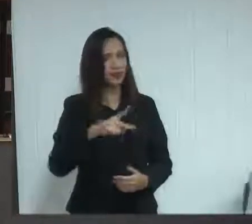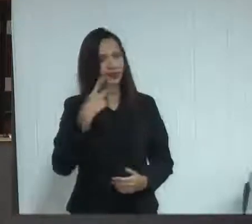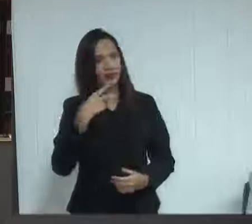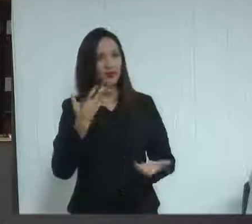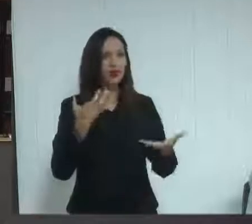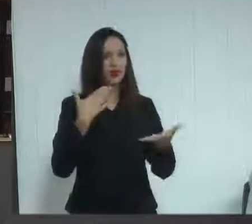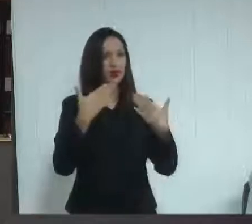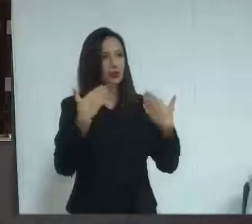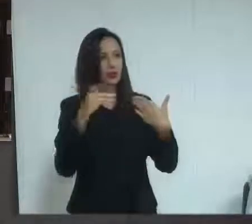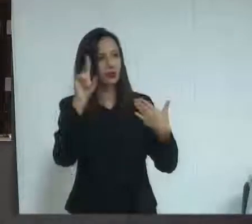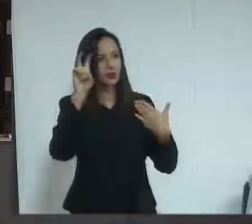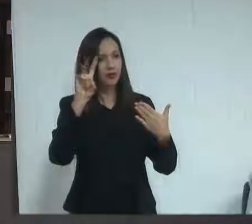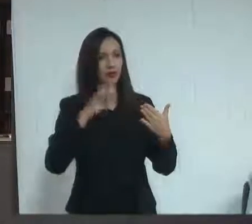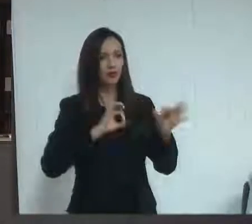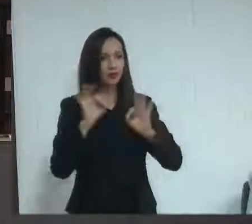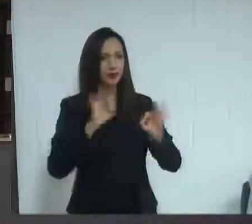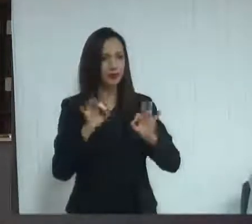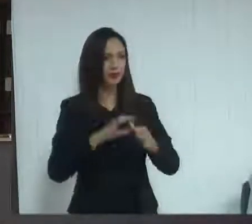querendo discutir o projeto?